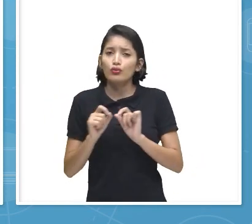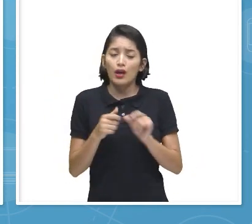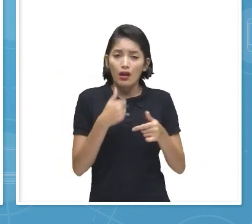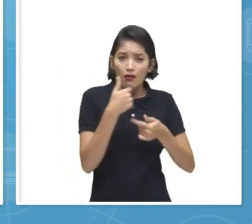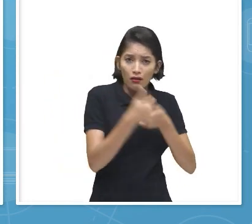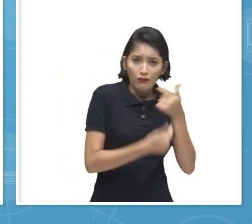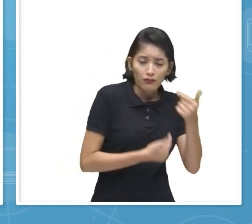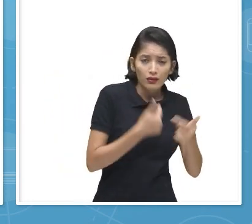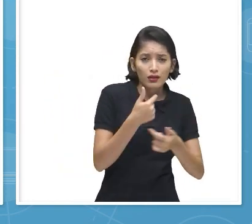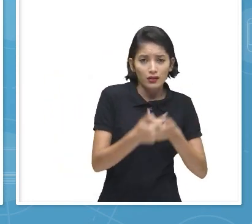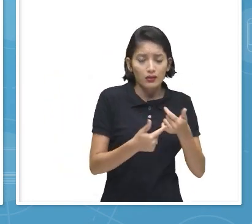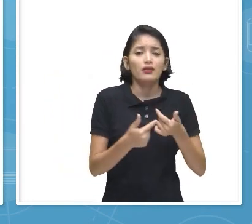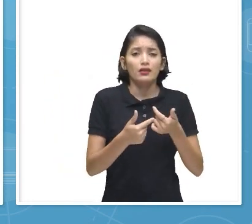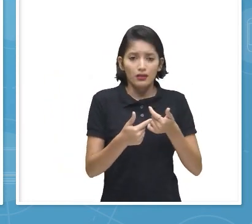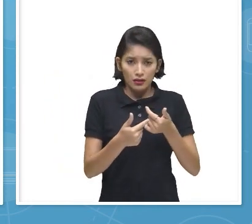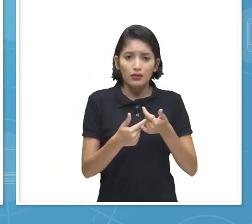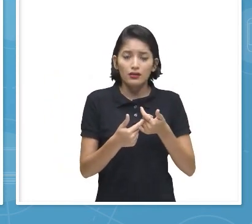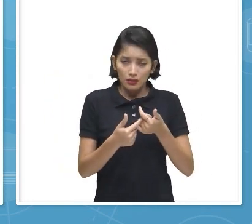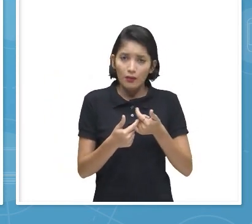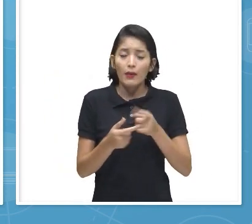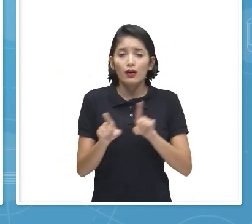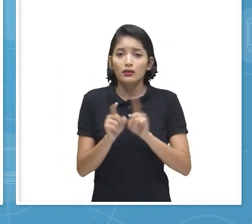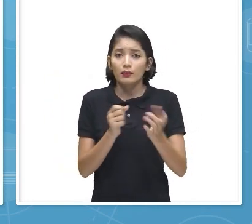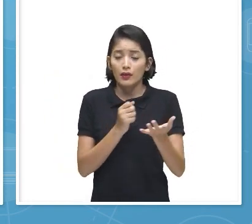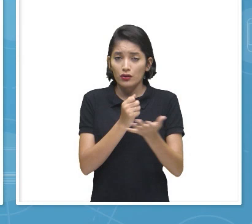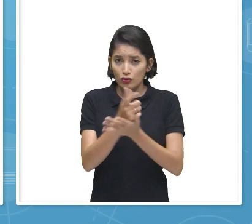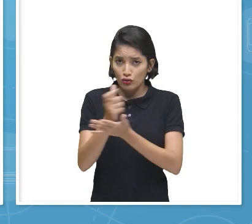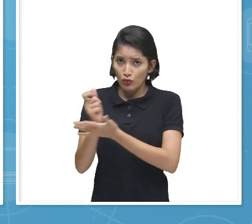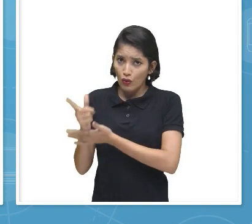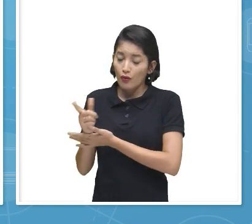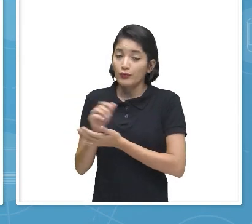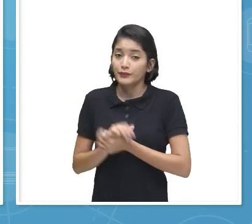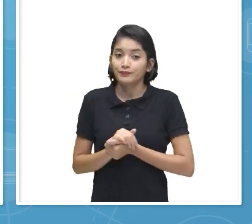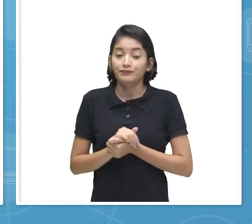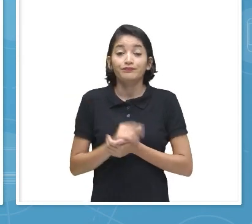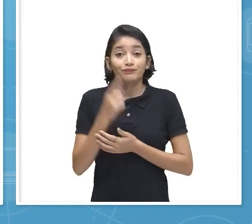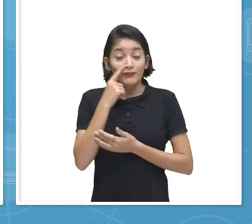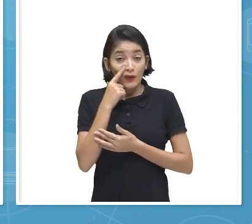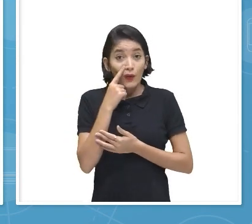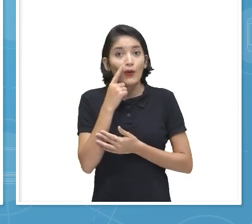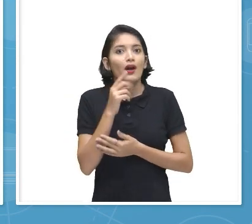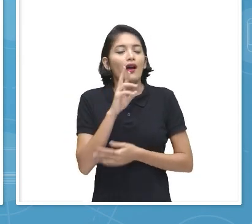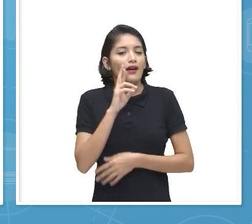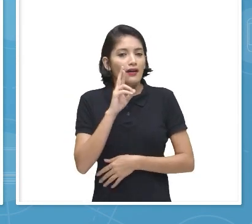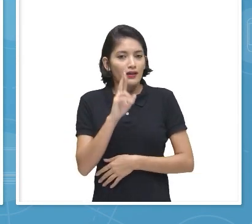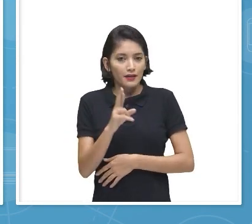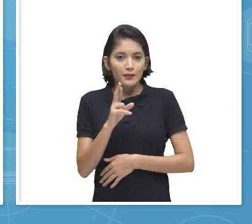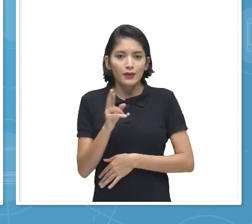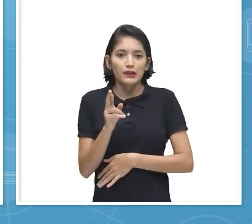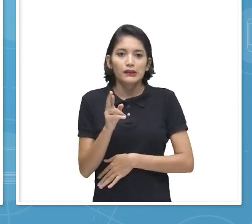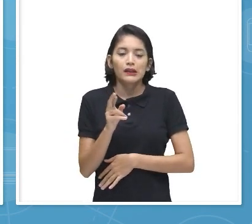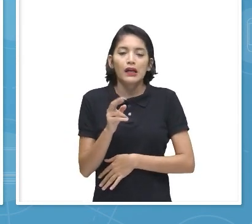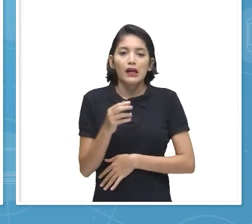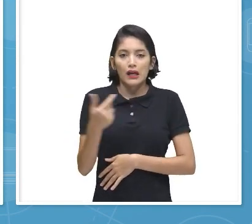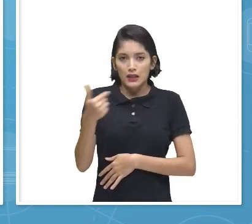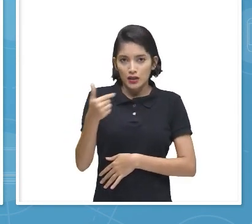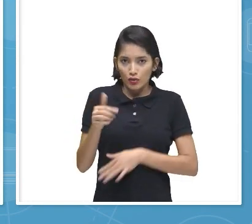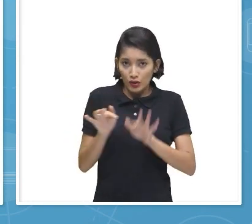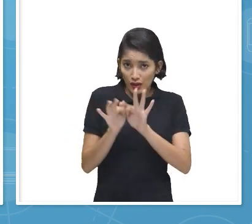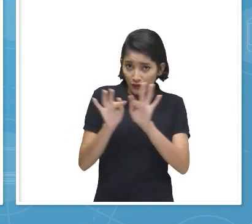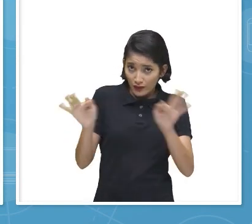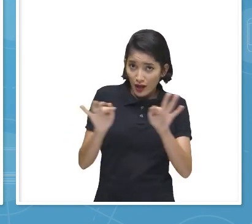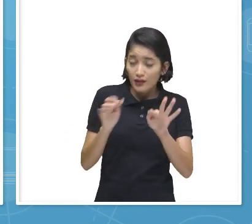acesso a bens de consumo. Gente, aí está a resposta todinha. Essa segunda frase também trouxe